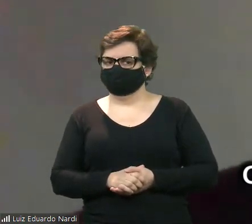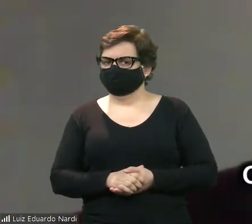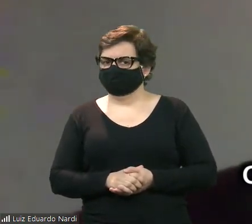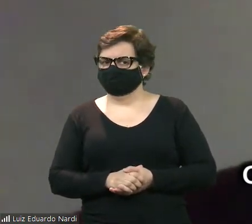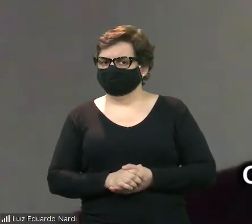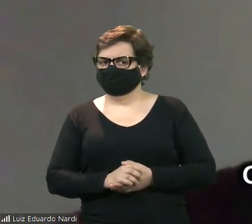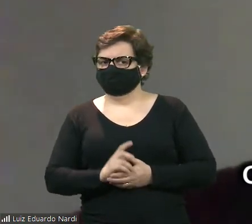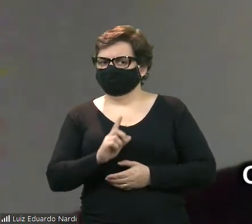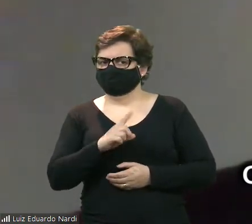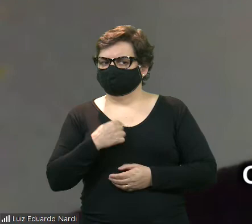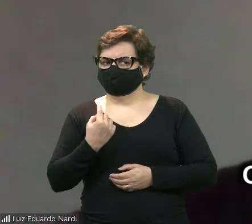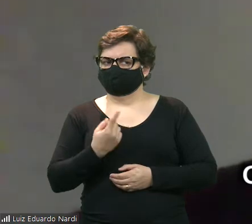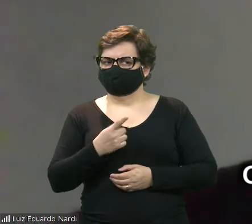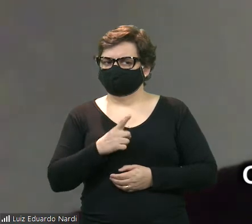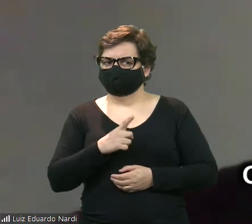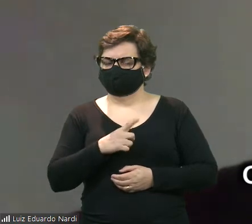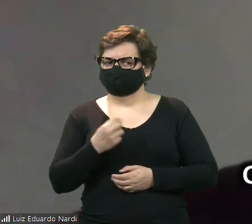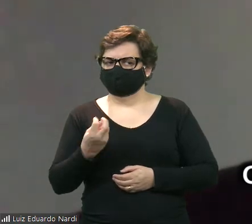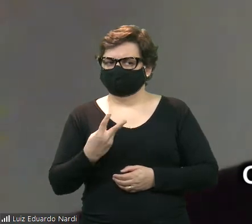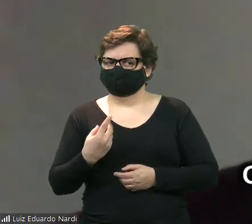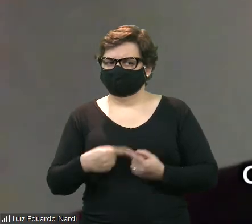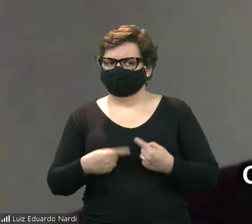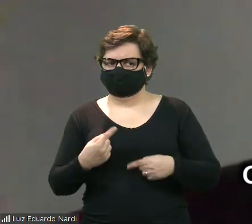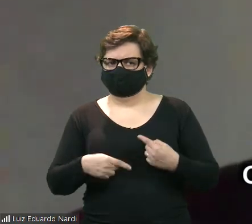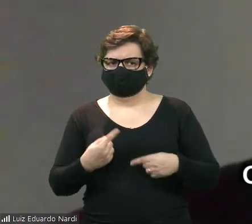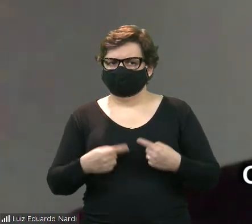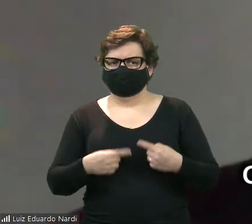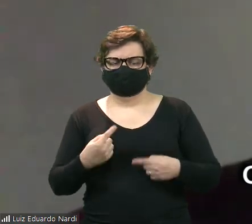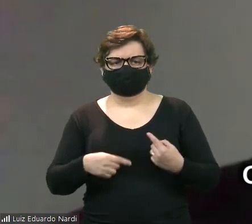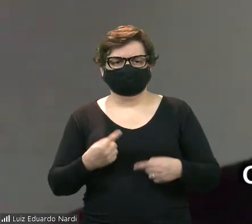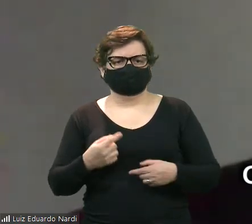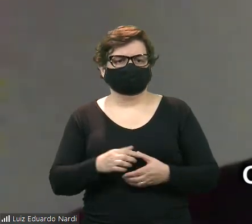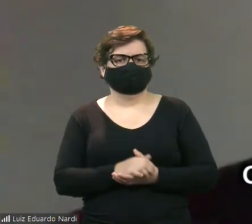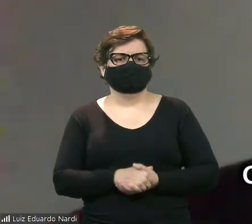nós vamos ter aí ainda a segunda discussão, não é?